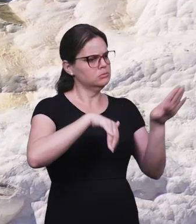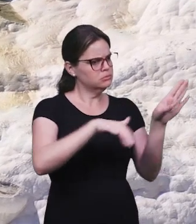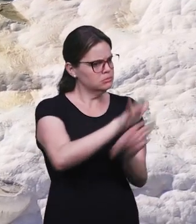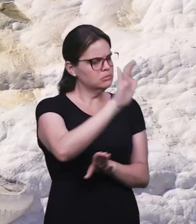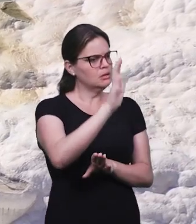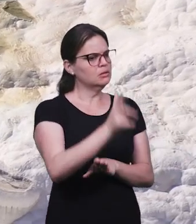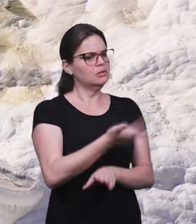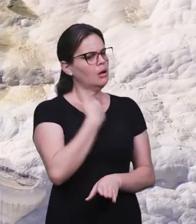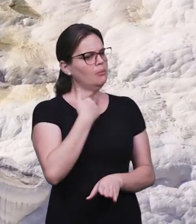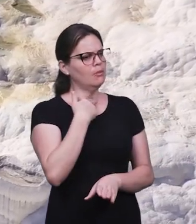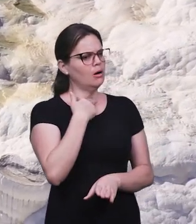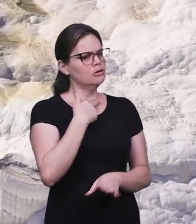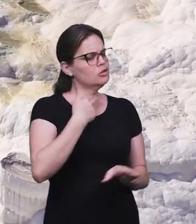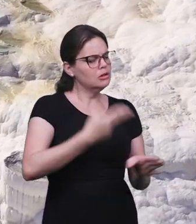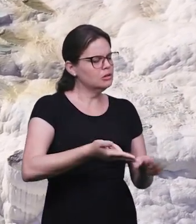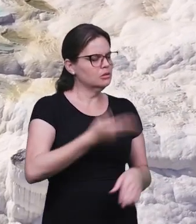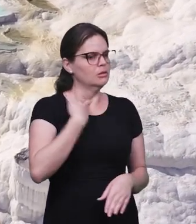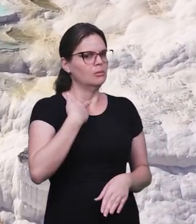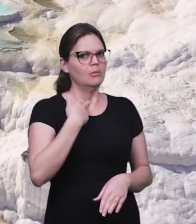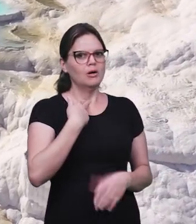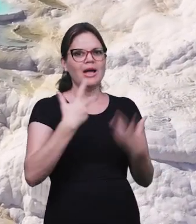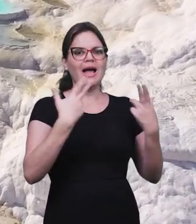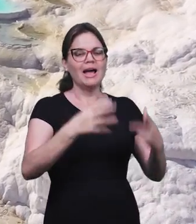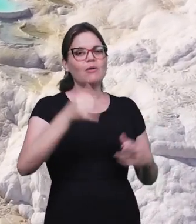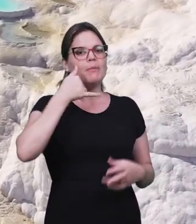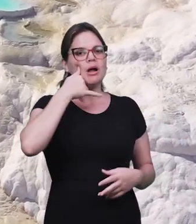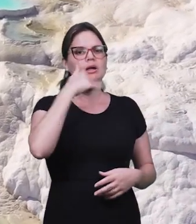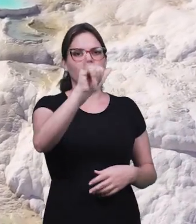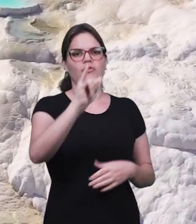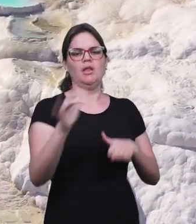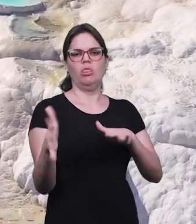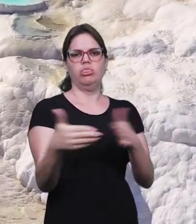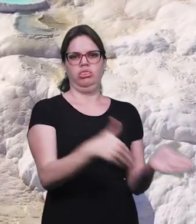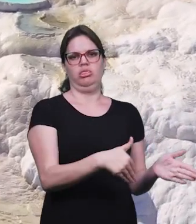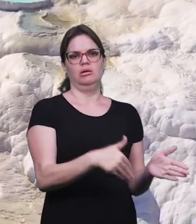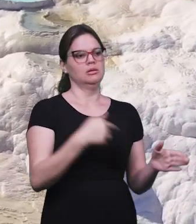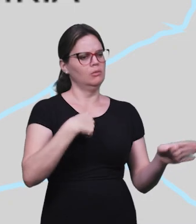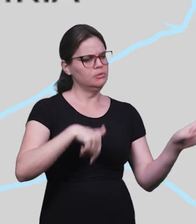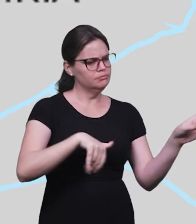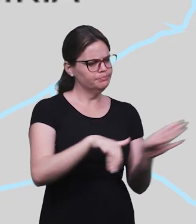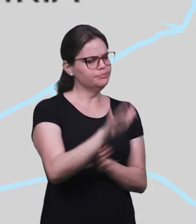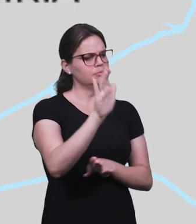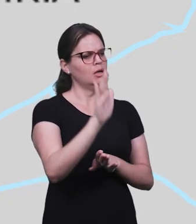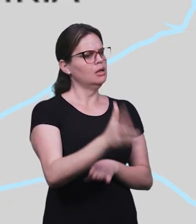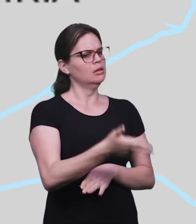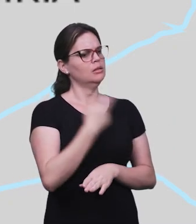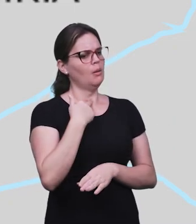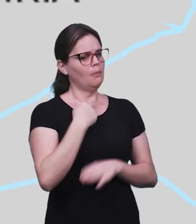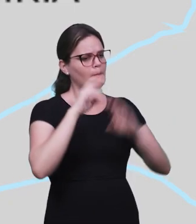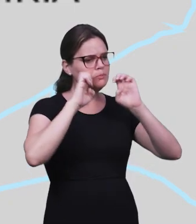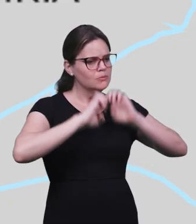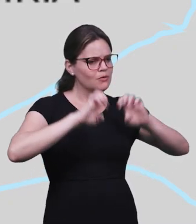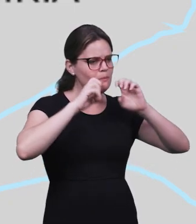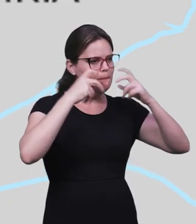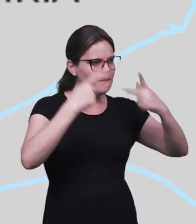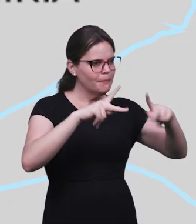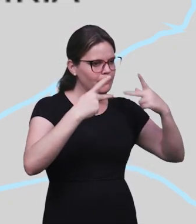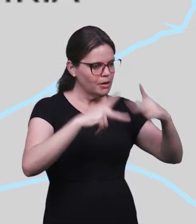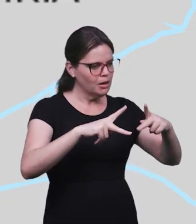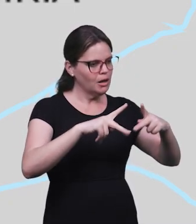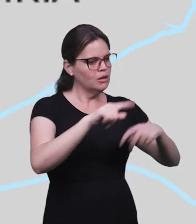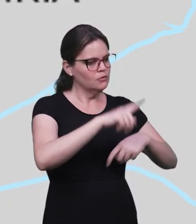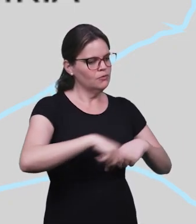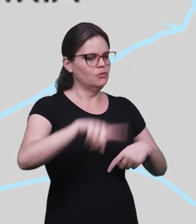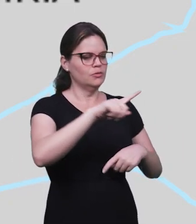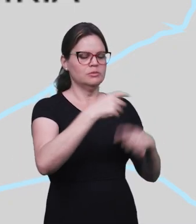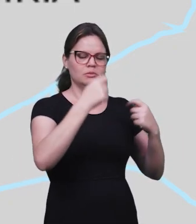não voltem a outro evangelho, não vão a outro evangelho, já aquele que foi pregado é o evangelho